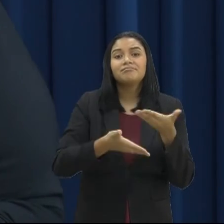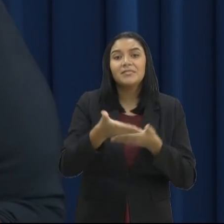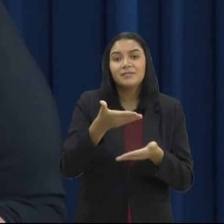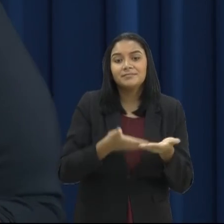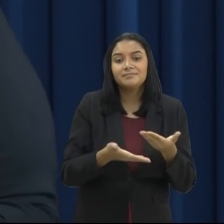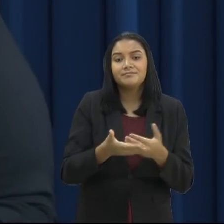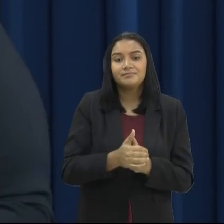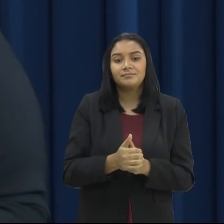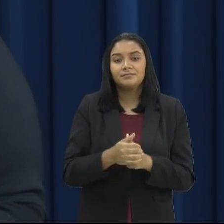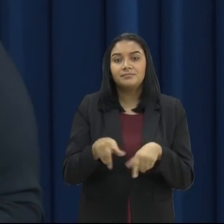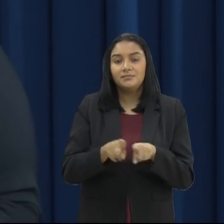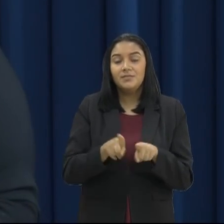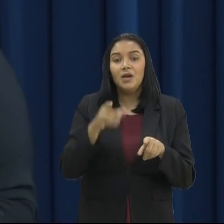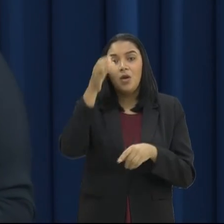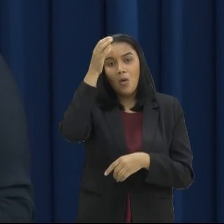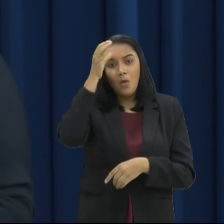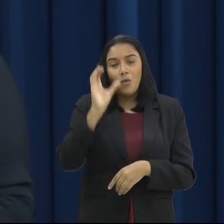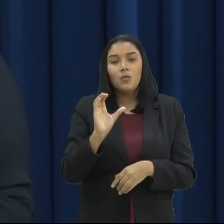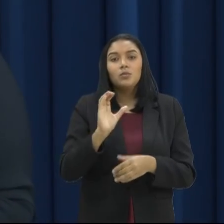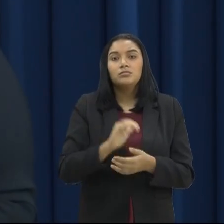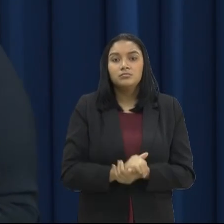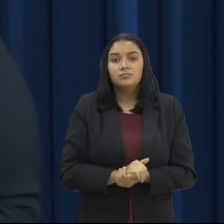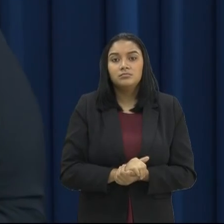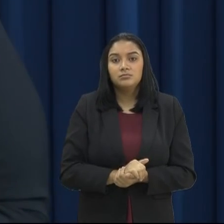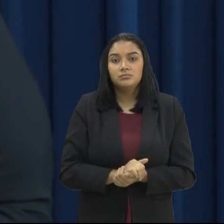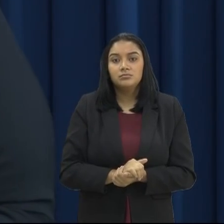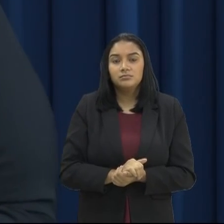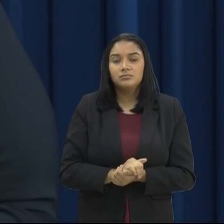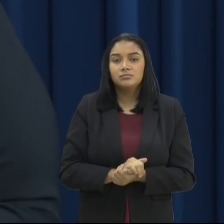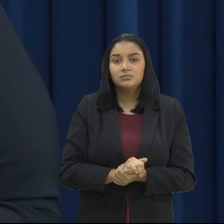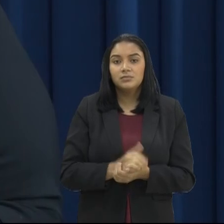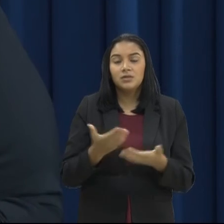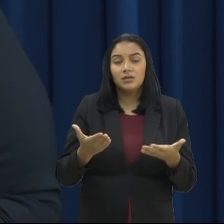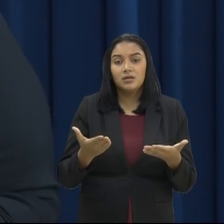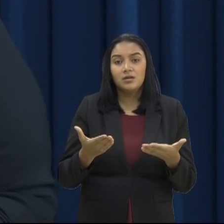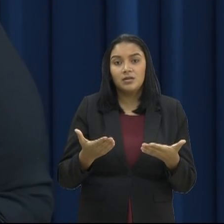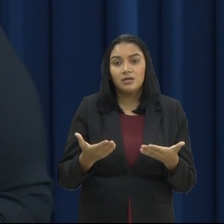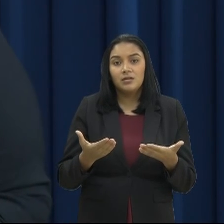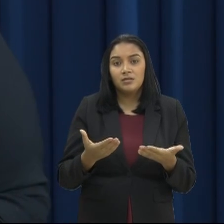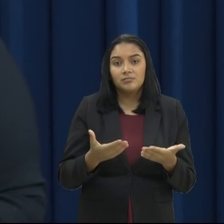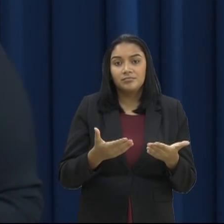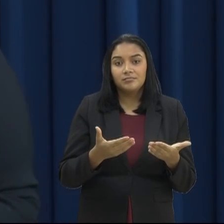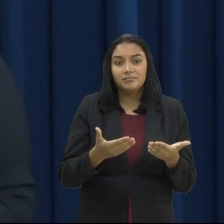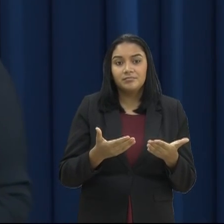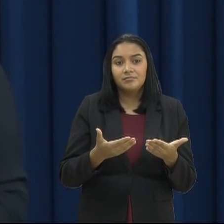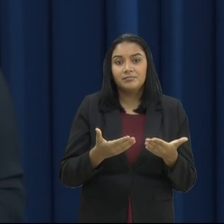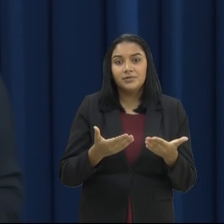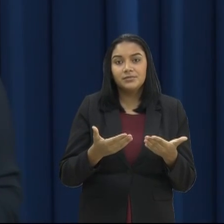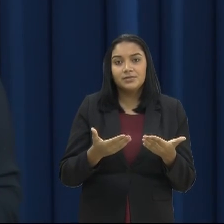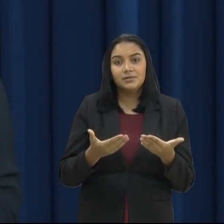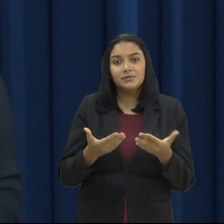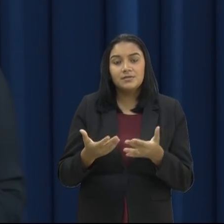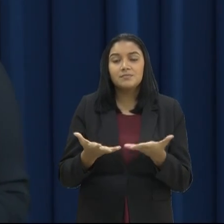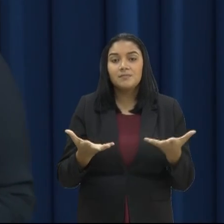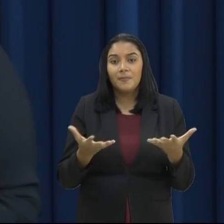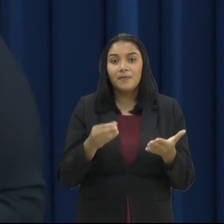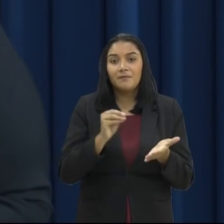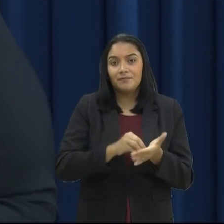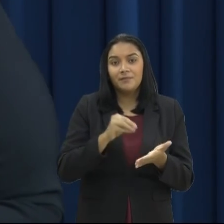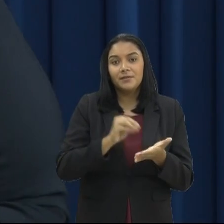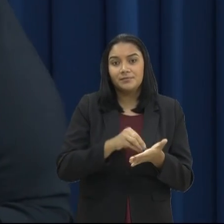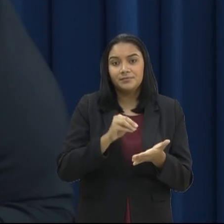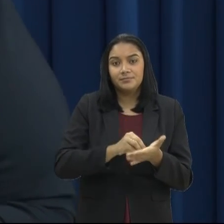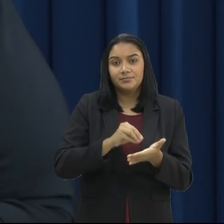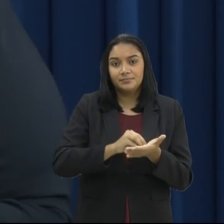as questões culturais. Realmente é um segmento que ficou fora dos auxílios por parte tanto